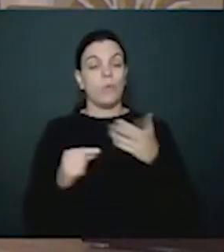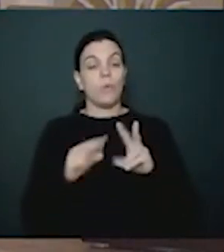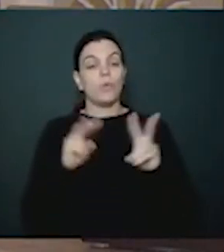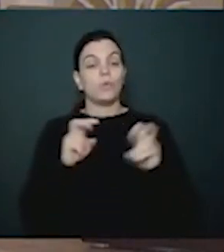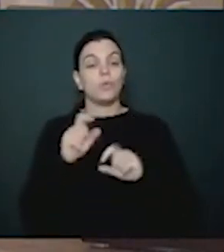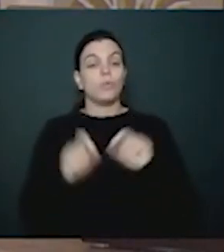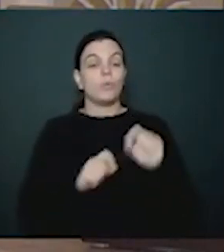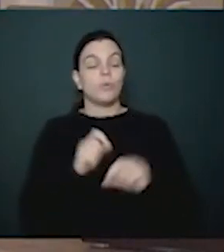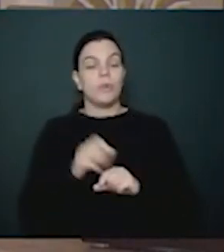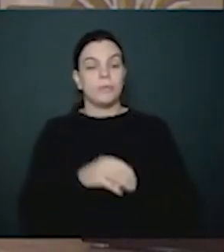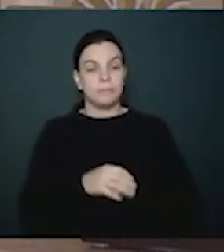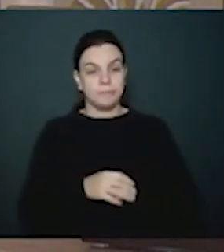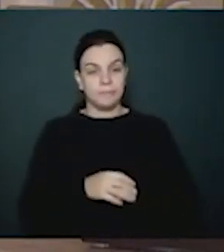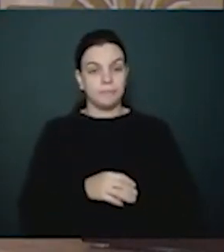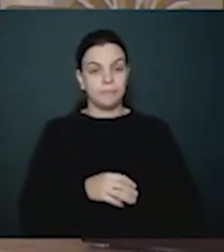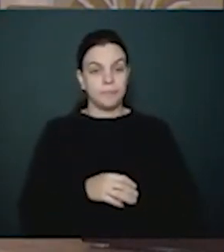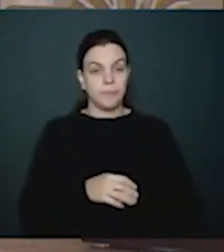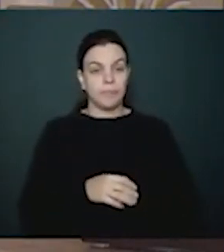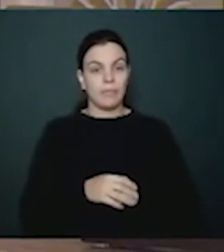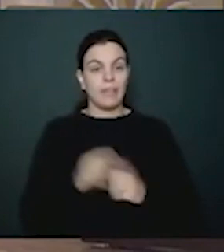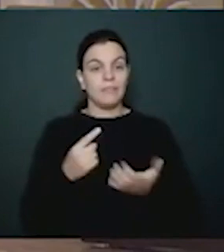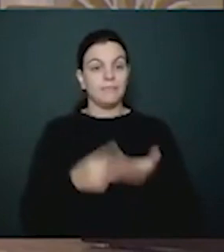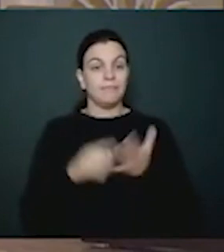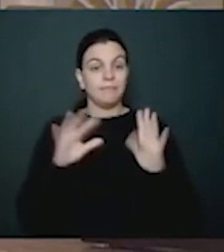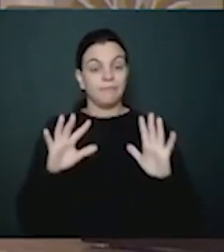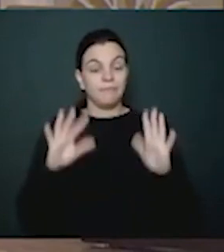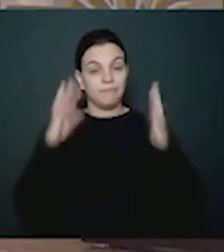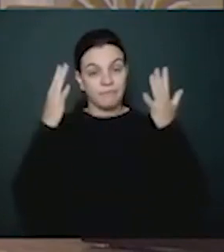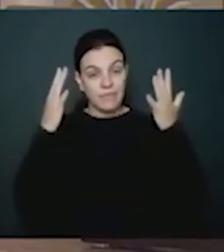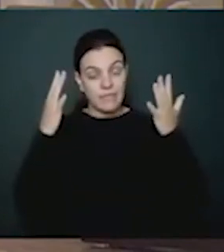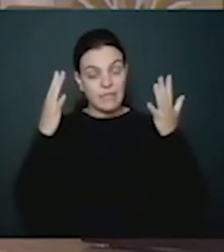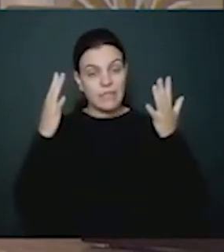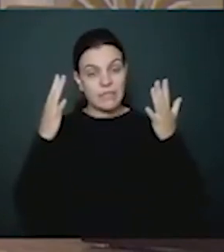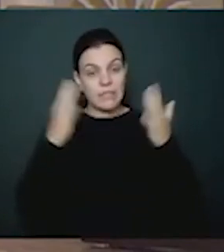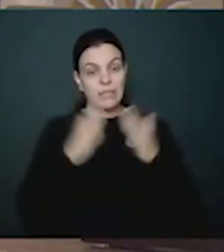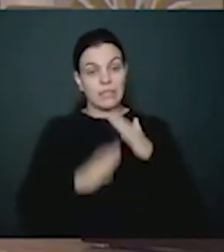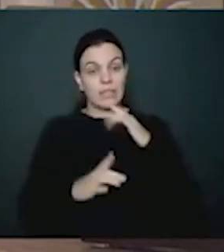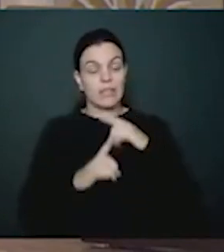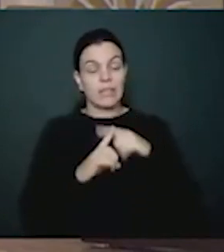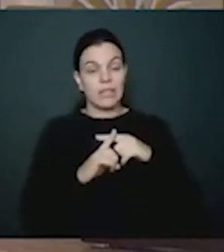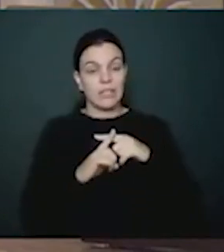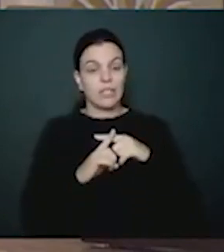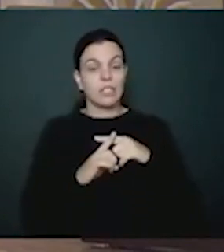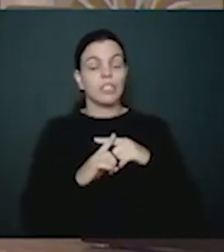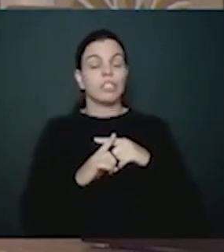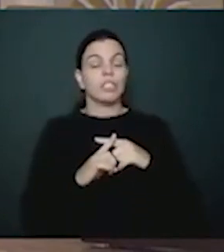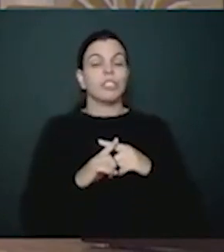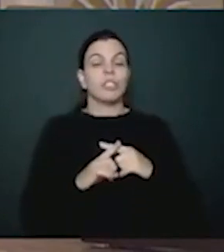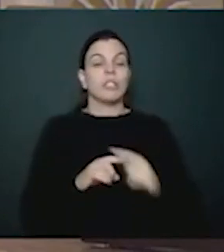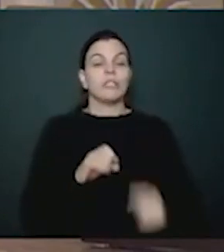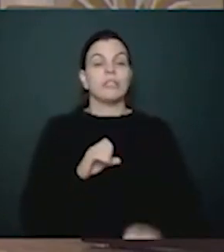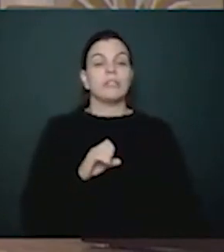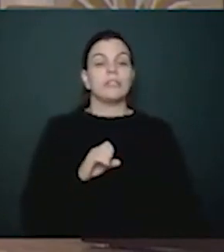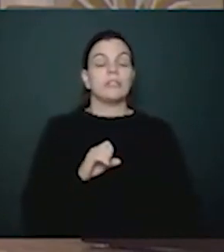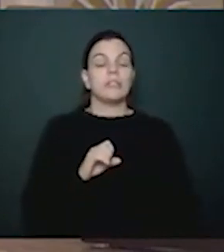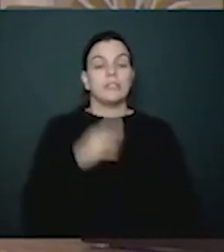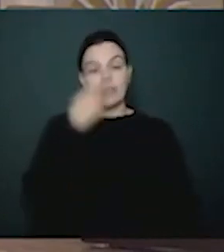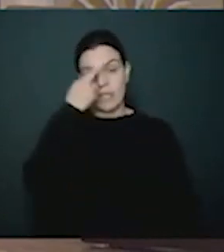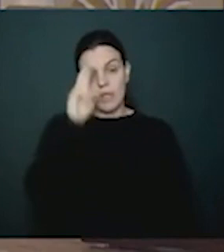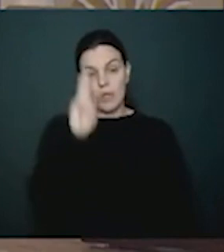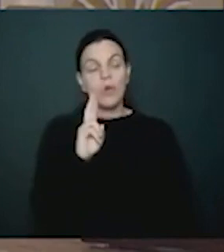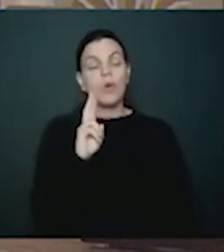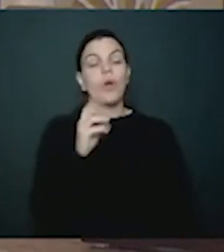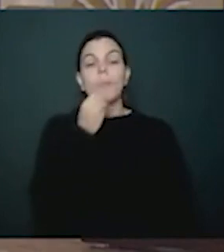da festa do padroeiro da paróquia Senhor Bom Jesus do Portão, no calendário oficial de Curitiba, a